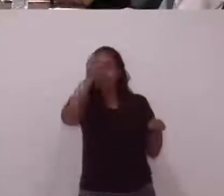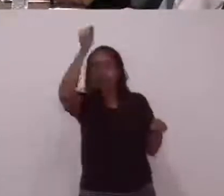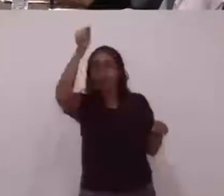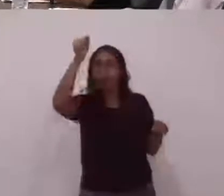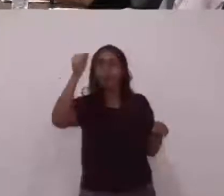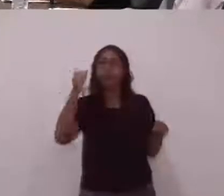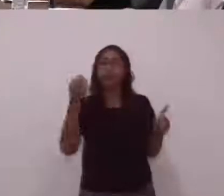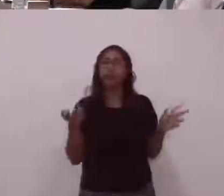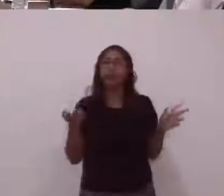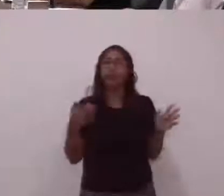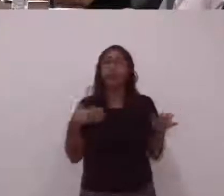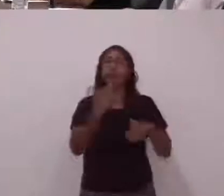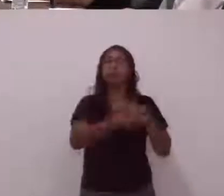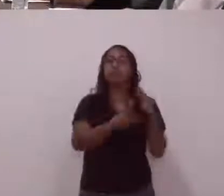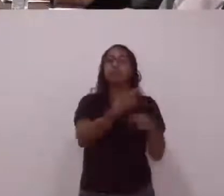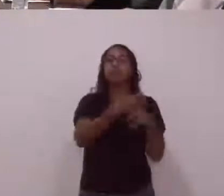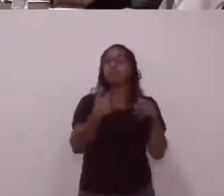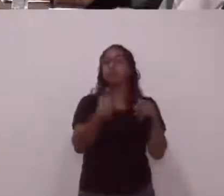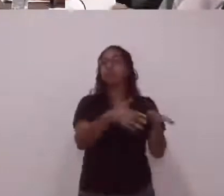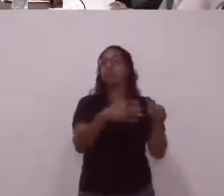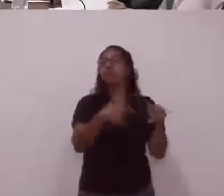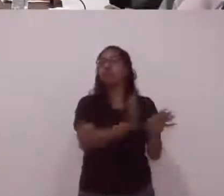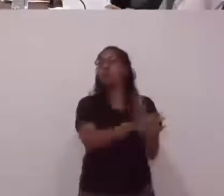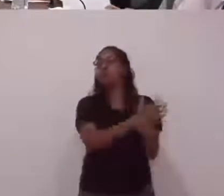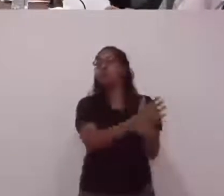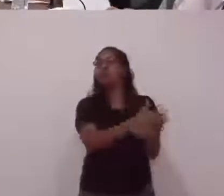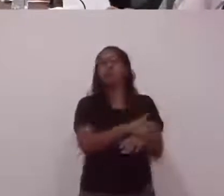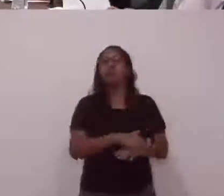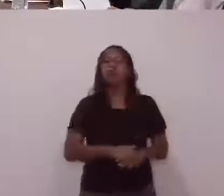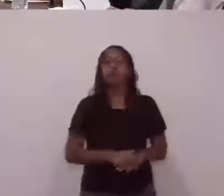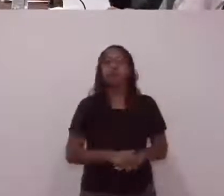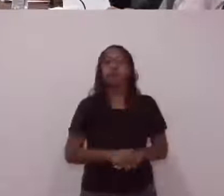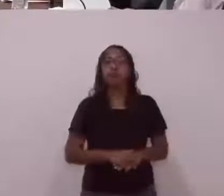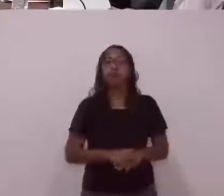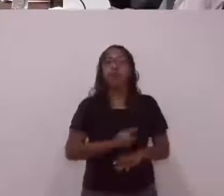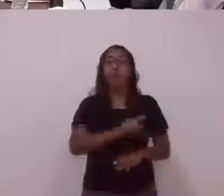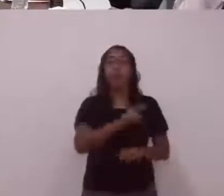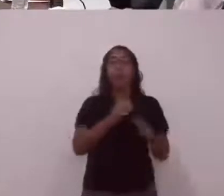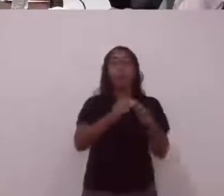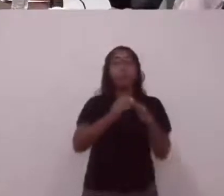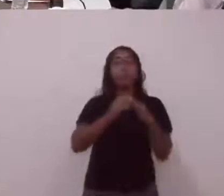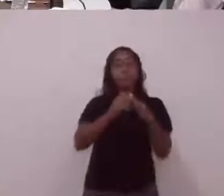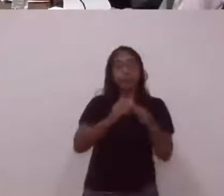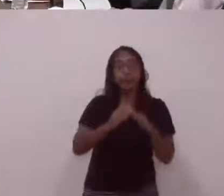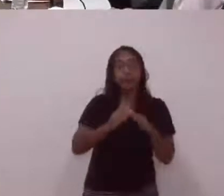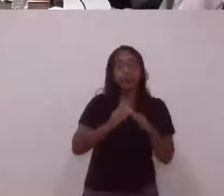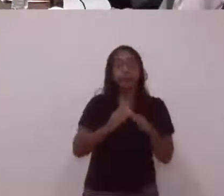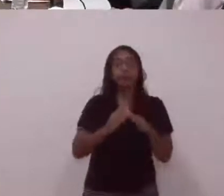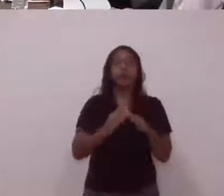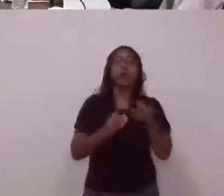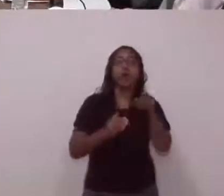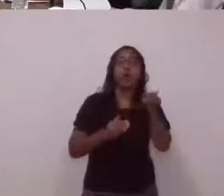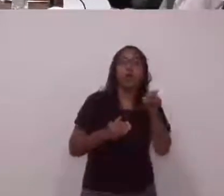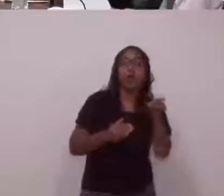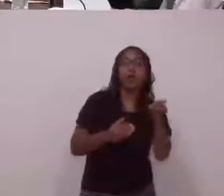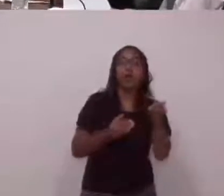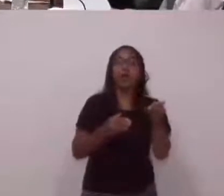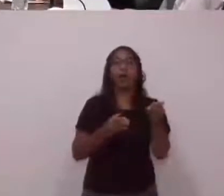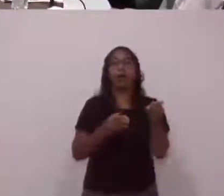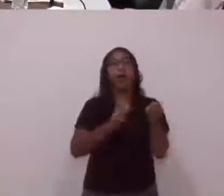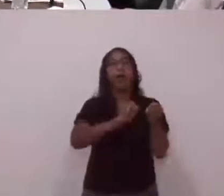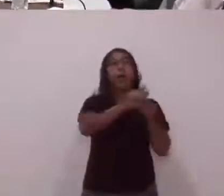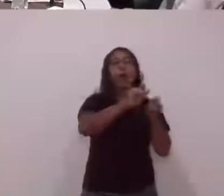de desleixo. Ao recepcionar o pedido de exceção, locação de imóvel feito pela